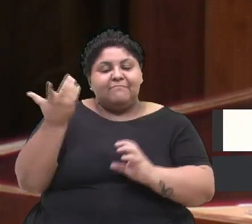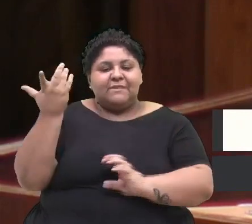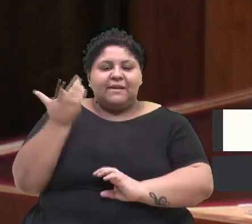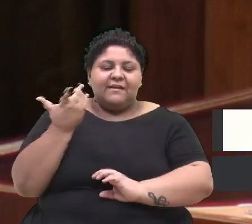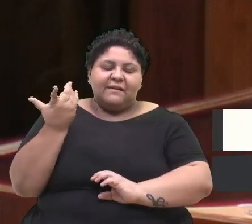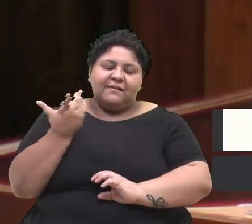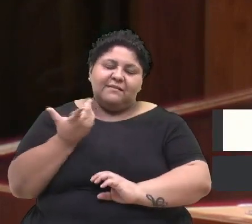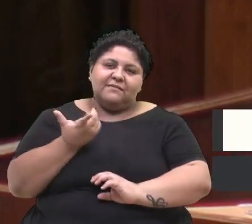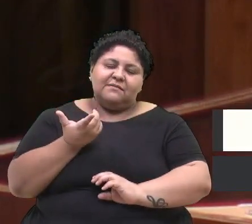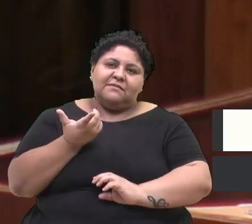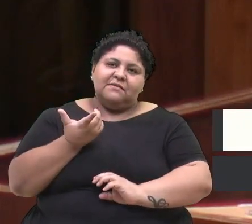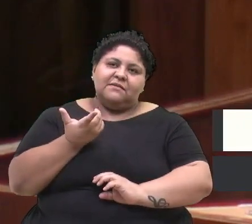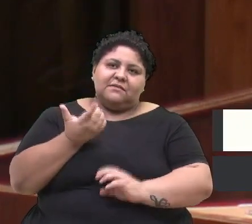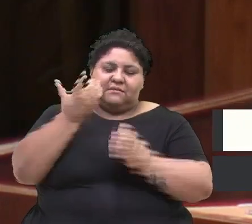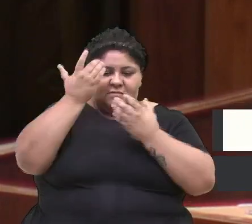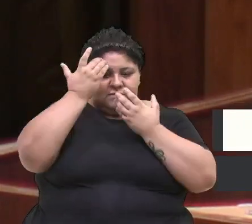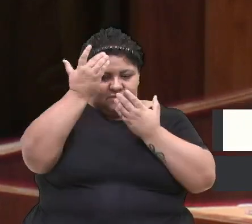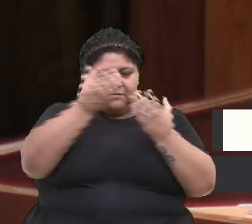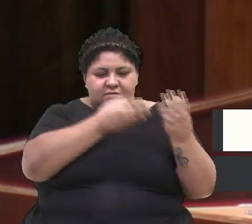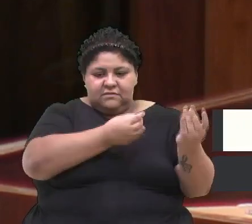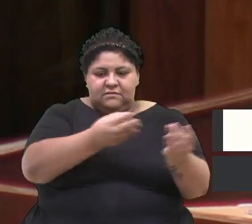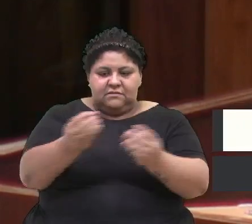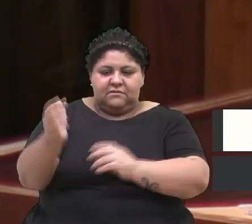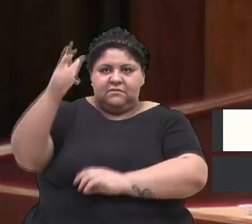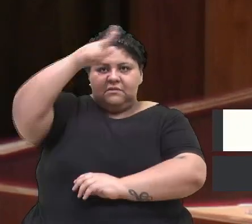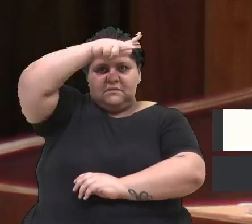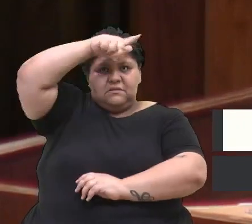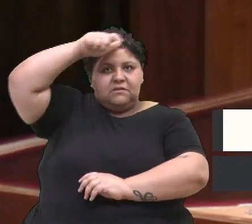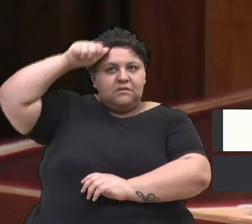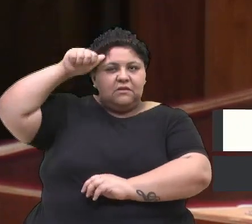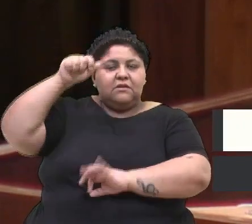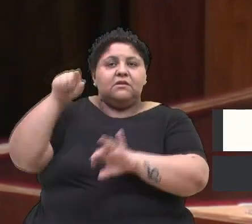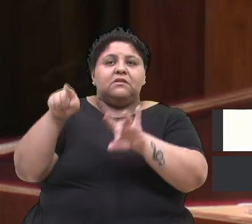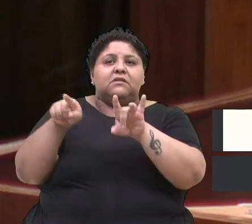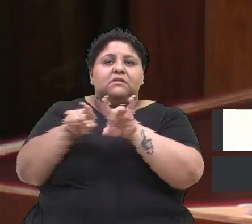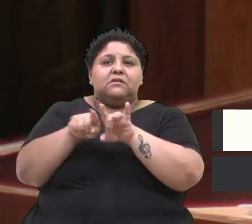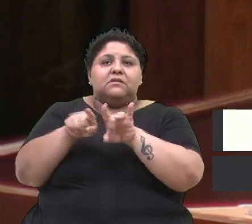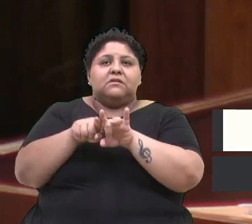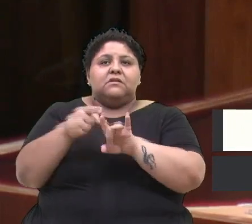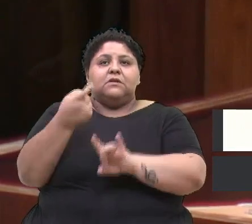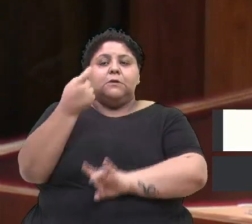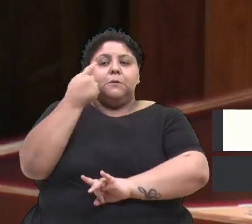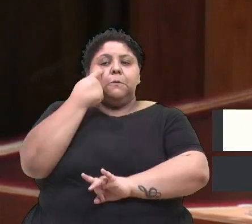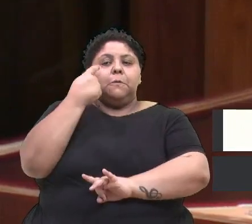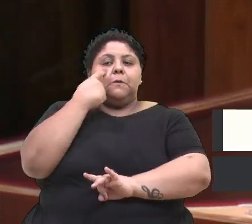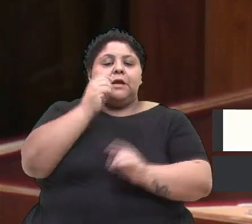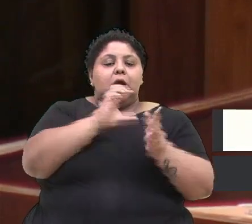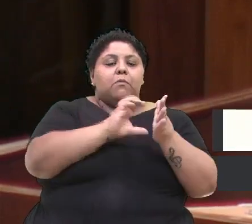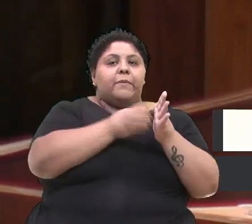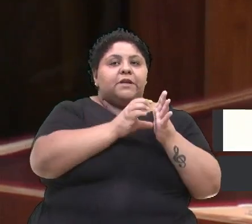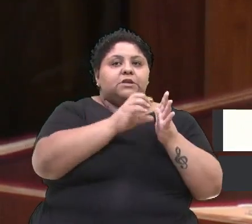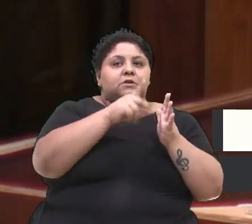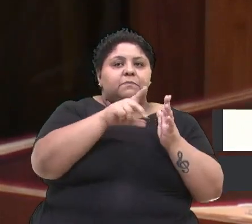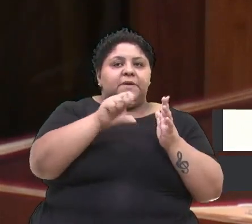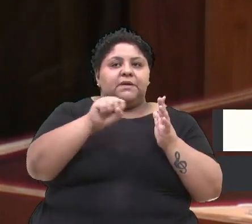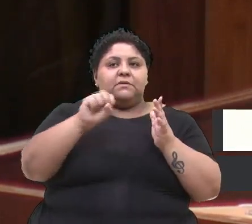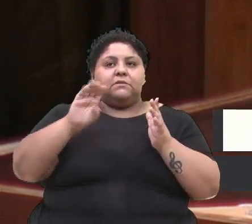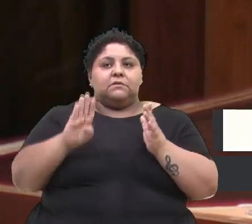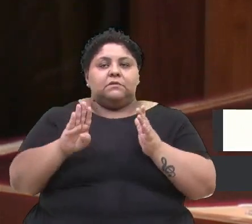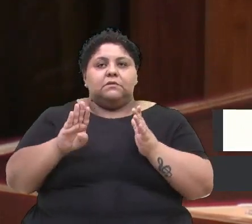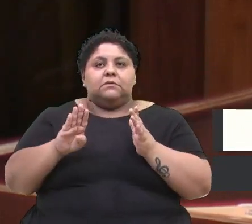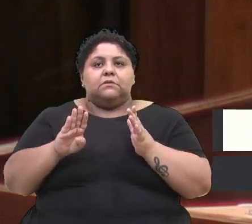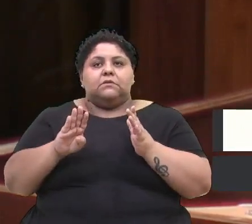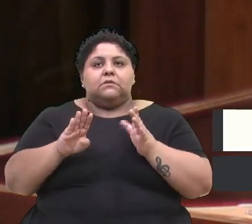Quero agradecer muito ao prefeito por também olhar para o PSB e, de uma forma muito